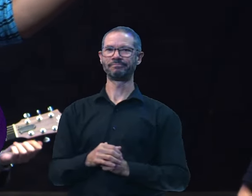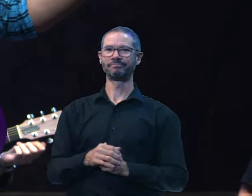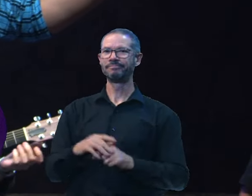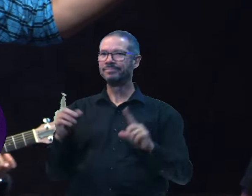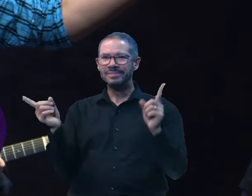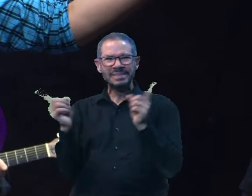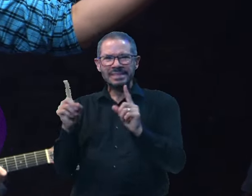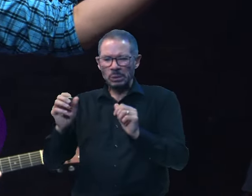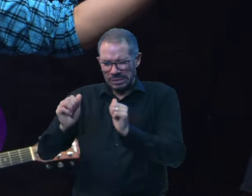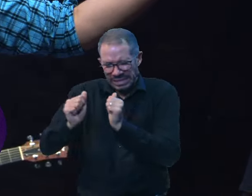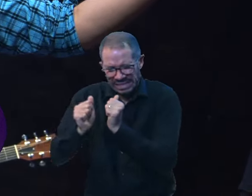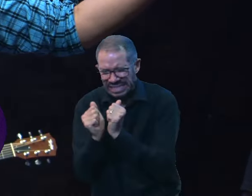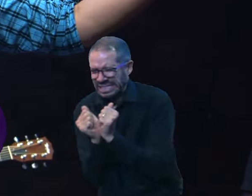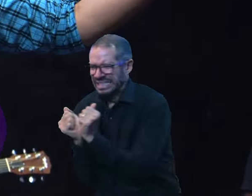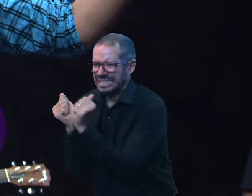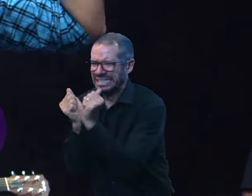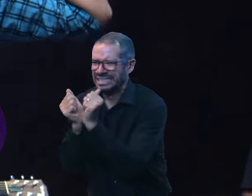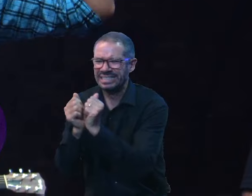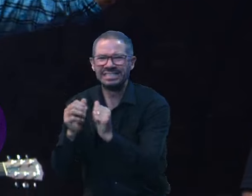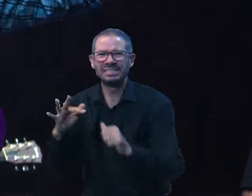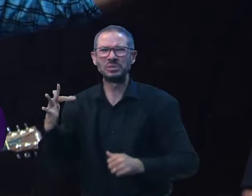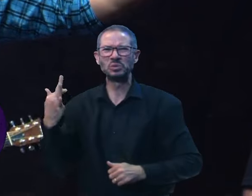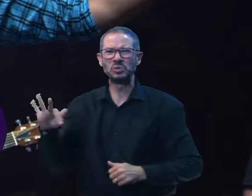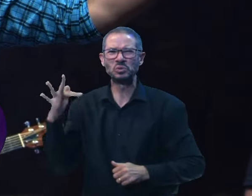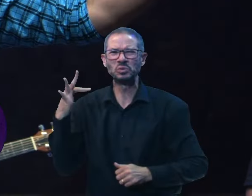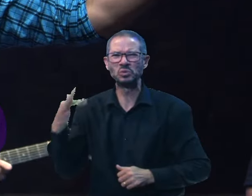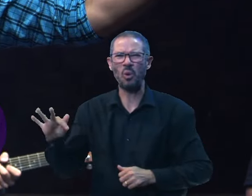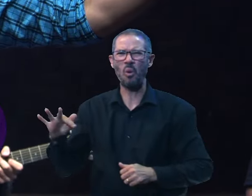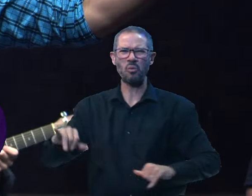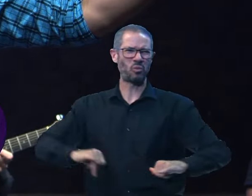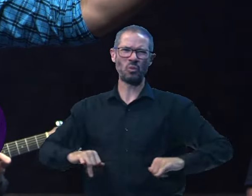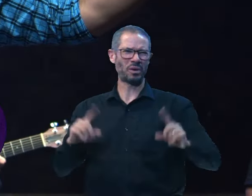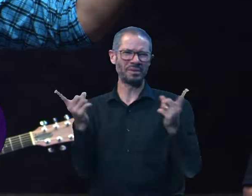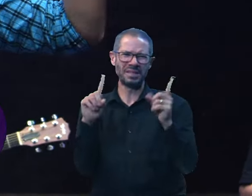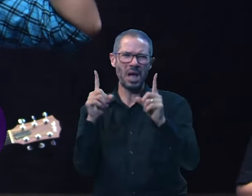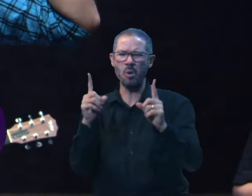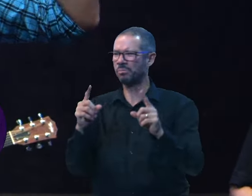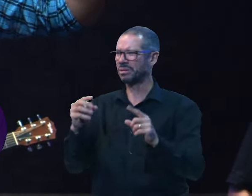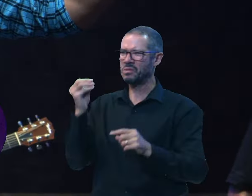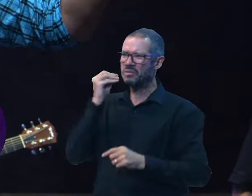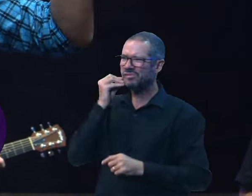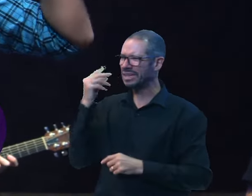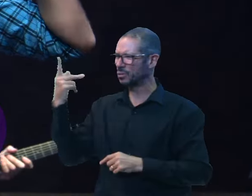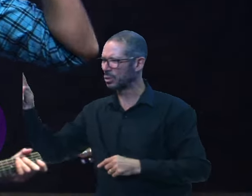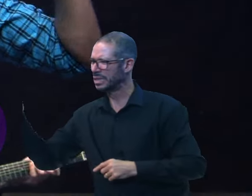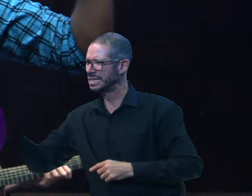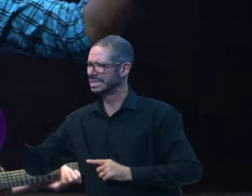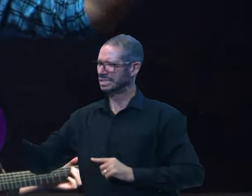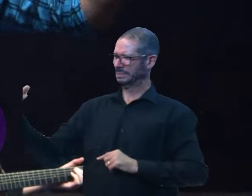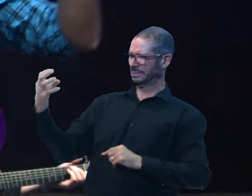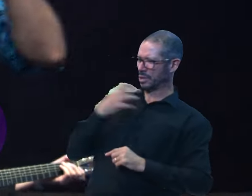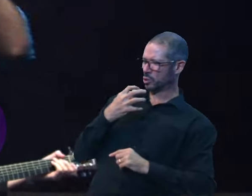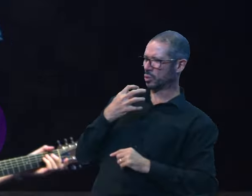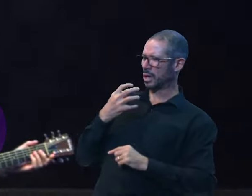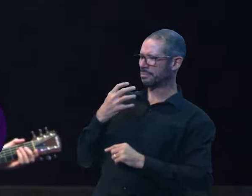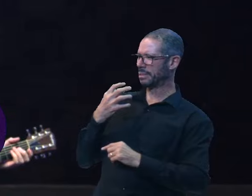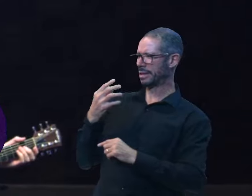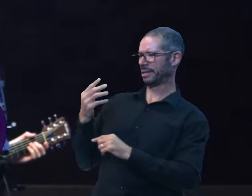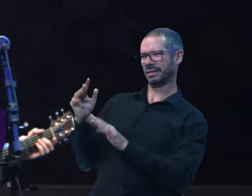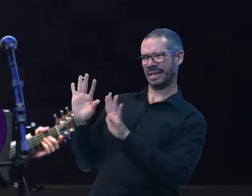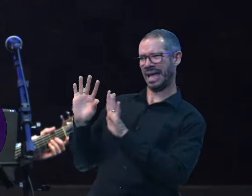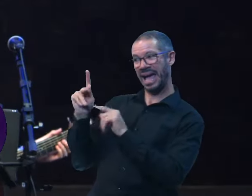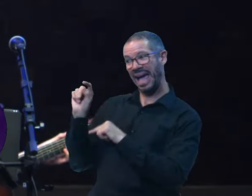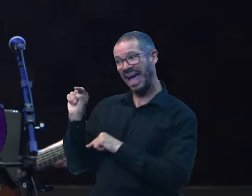Não se escravize pela falha do outro. Se ele machuca, isso revela algo sobre ele, não sobre você.